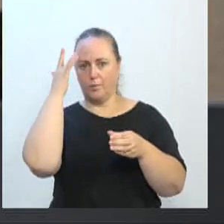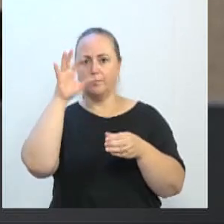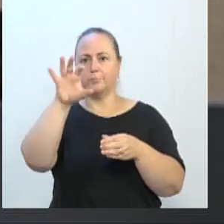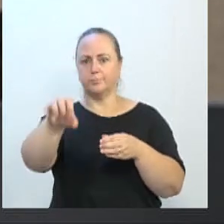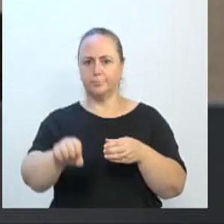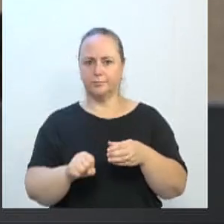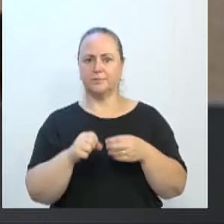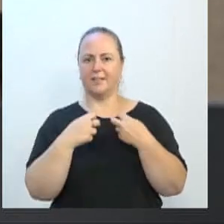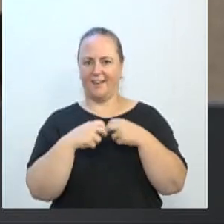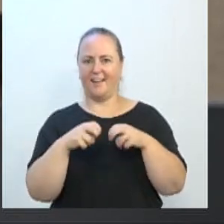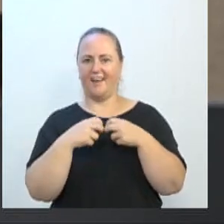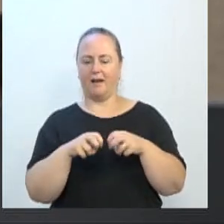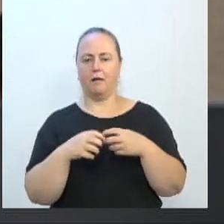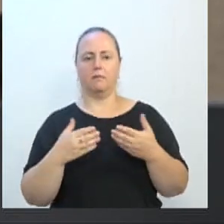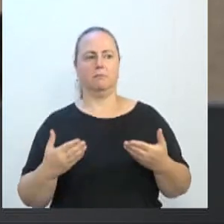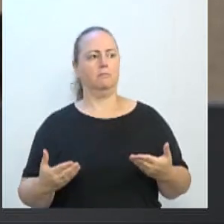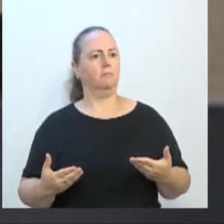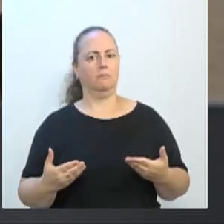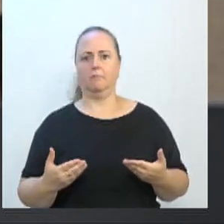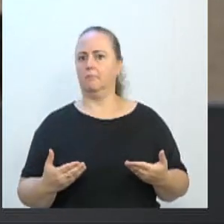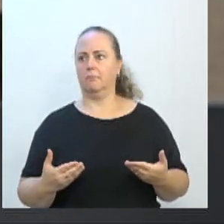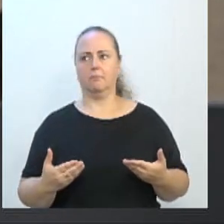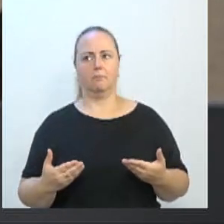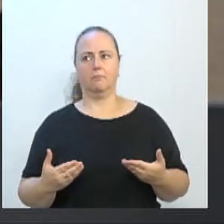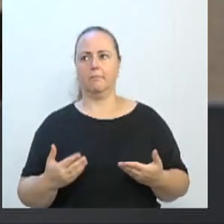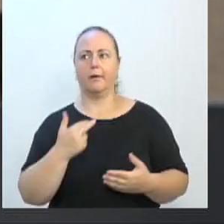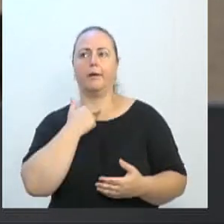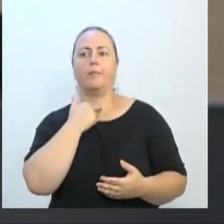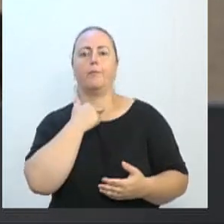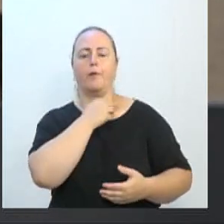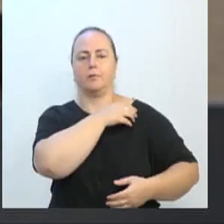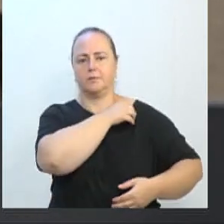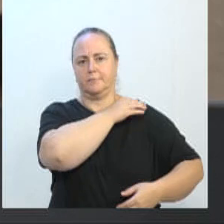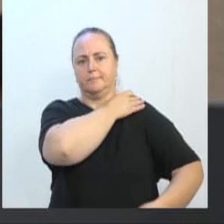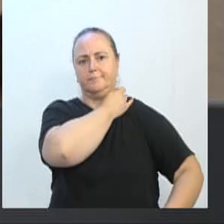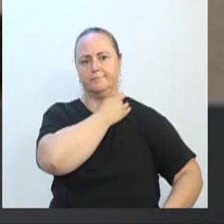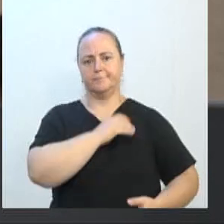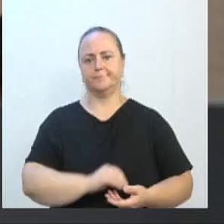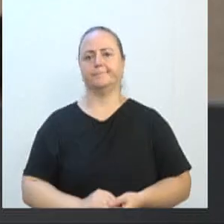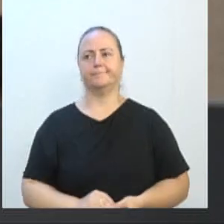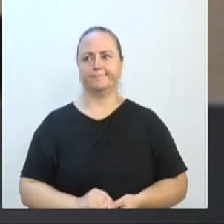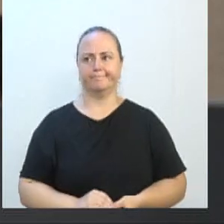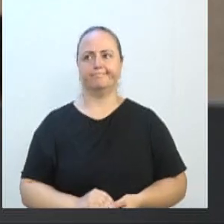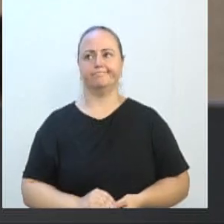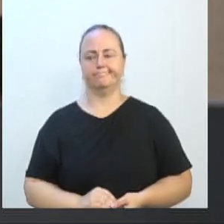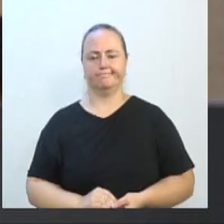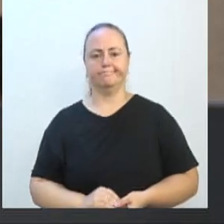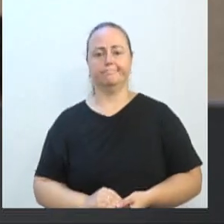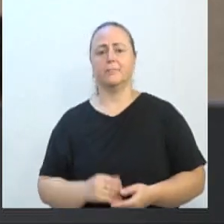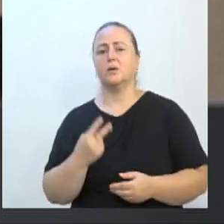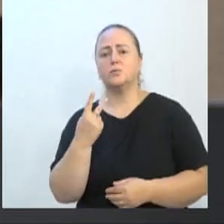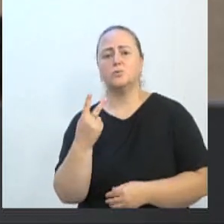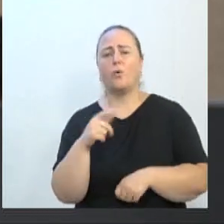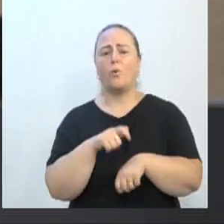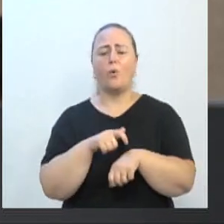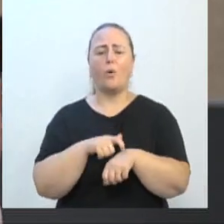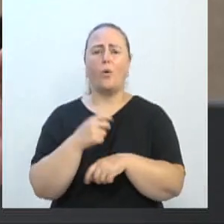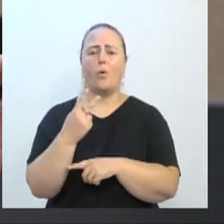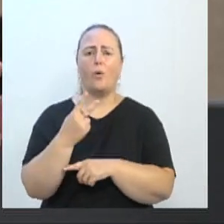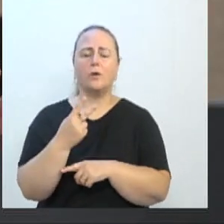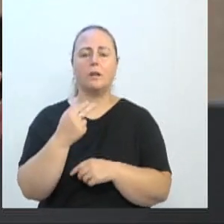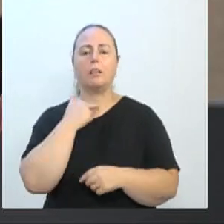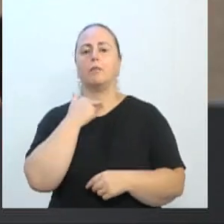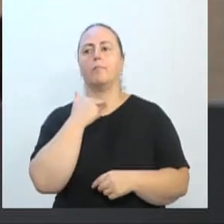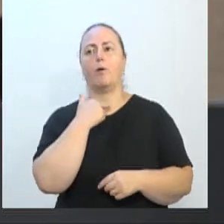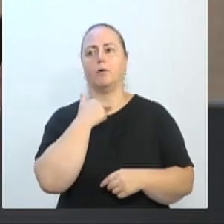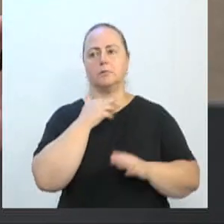10, 15, 20 pessoas. Ele falou, não, nós não podemos. 2 horários, 2 mexidas, infelizmente não